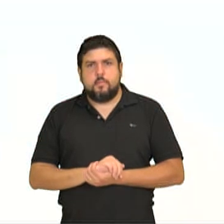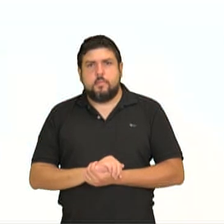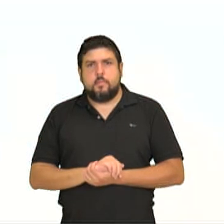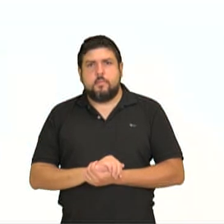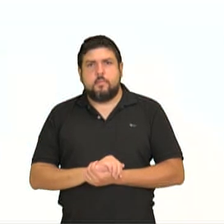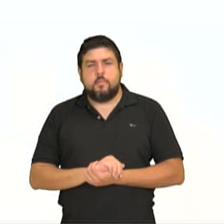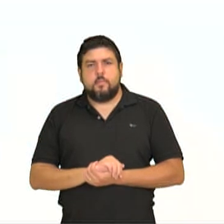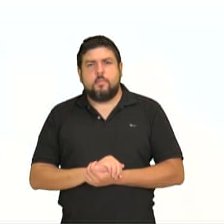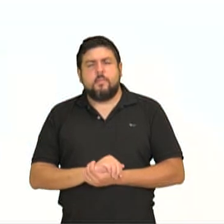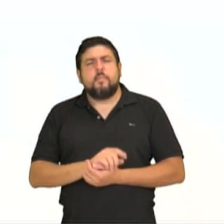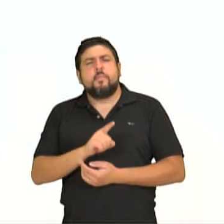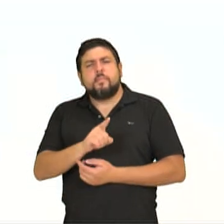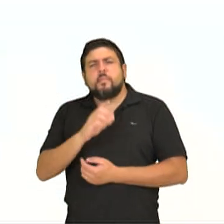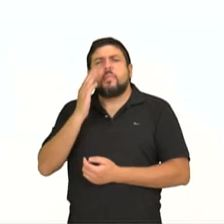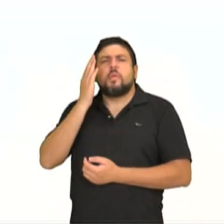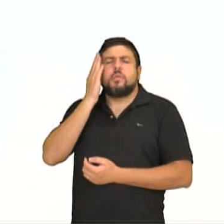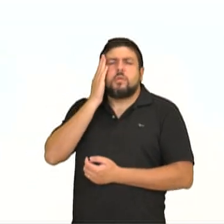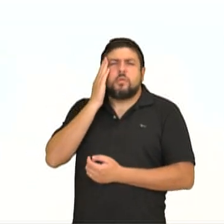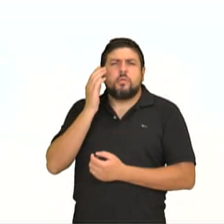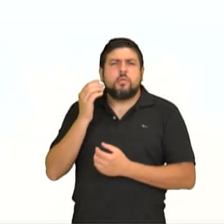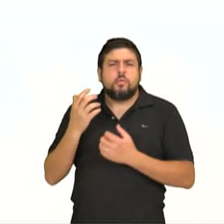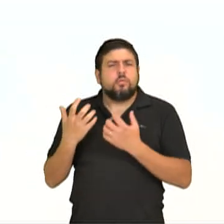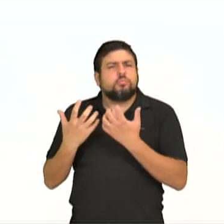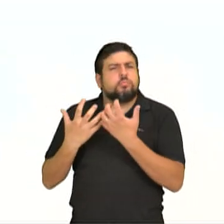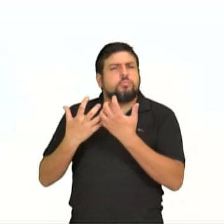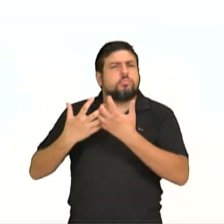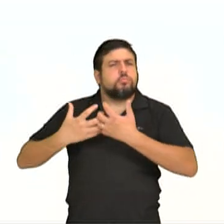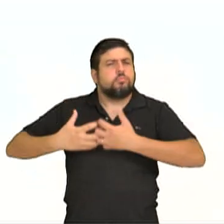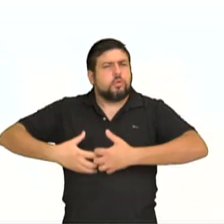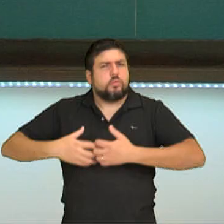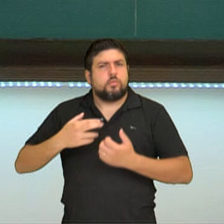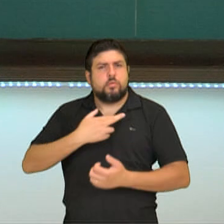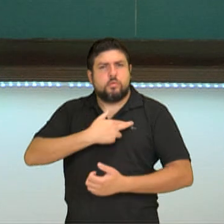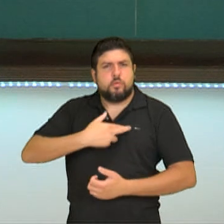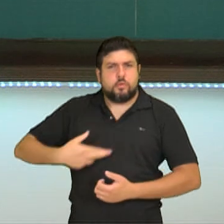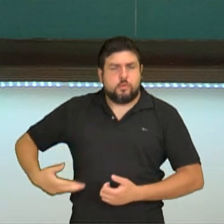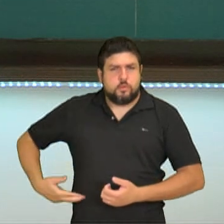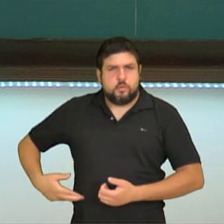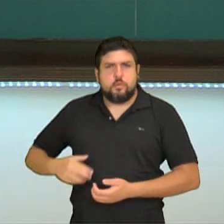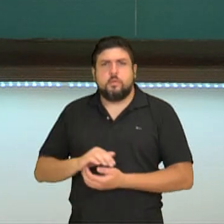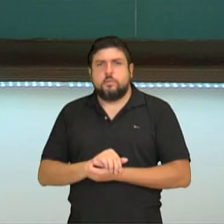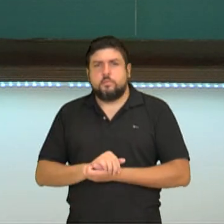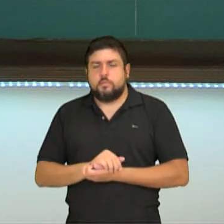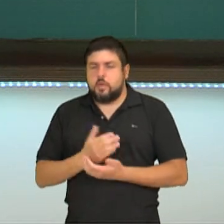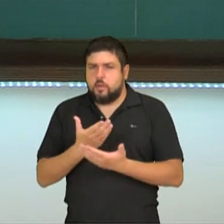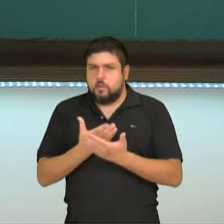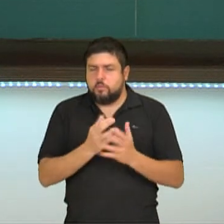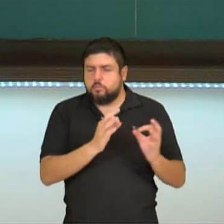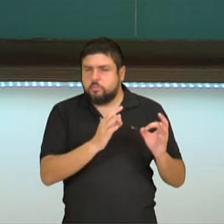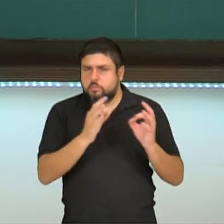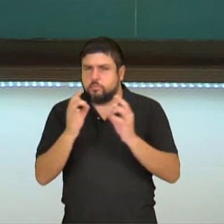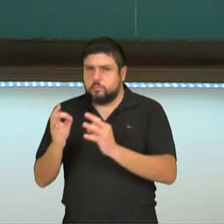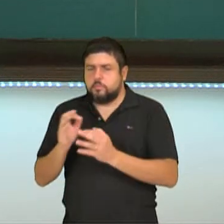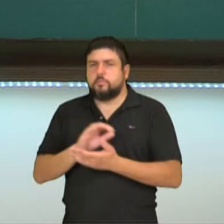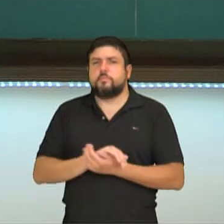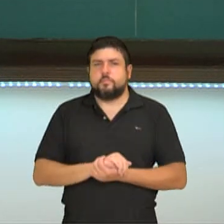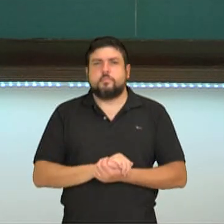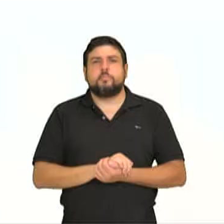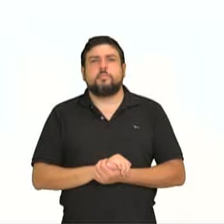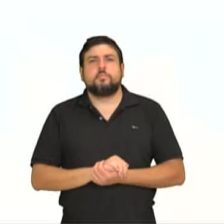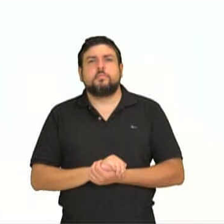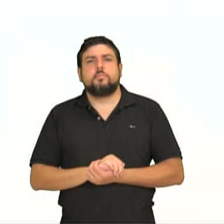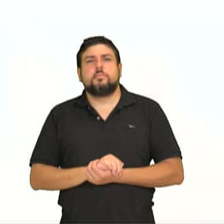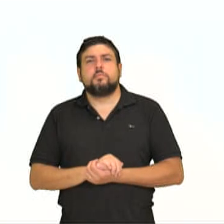sabe como é o funcionamento de um sistema republicano de governo? A gente vai ver durante nossa aula. Então,